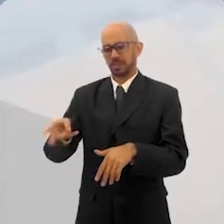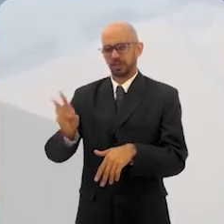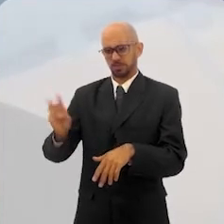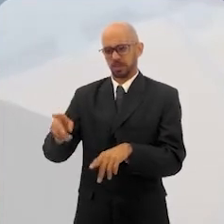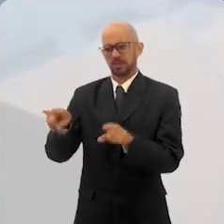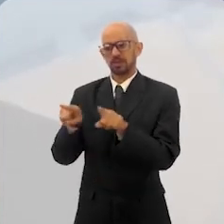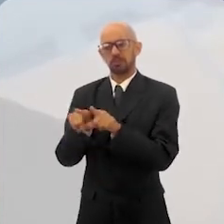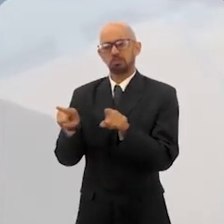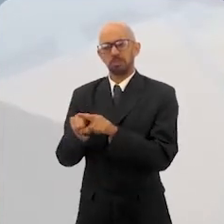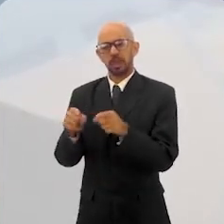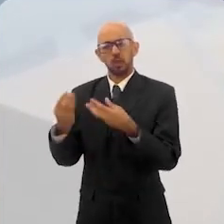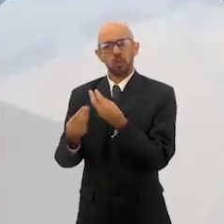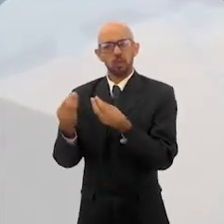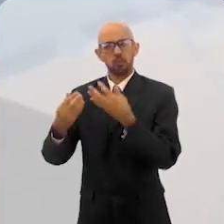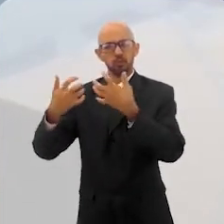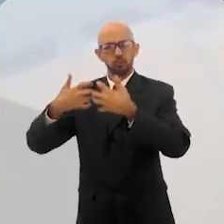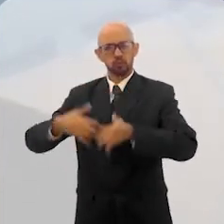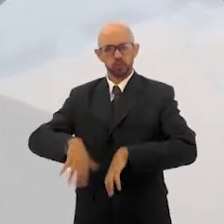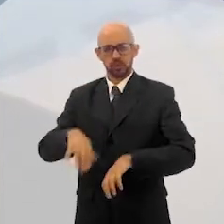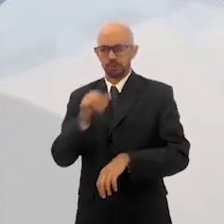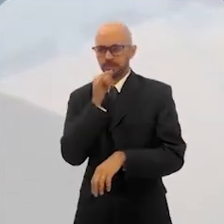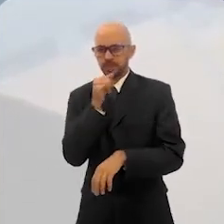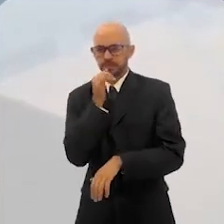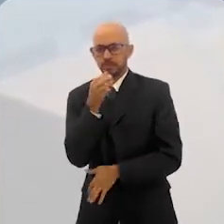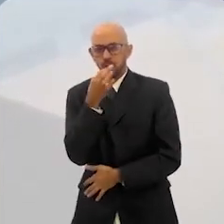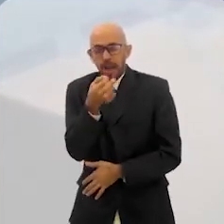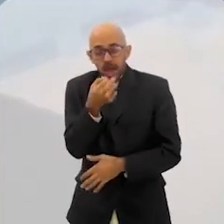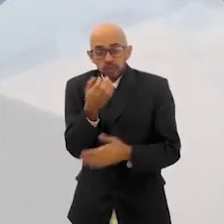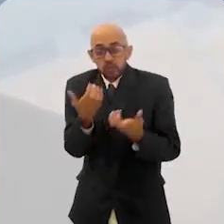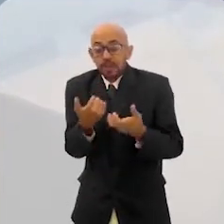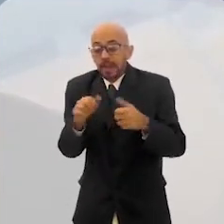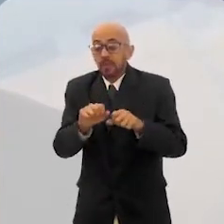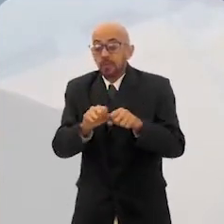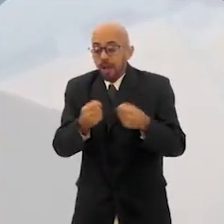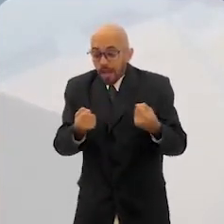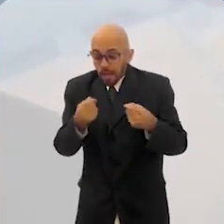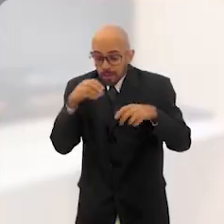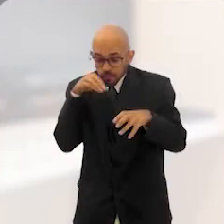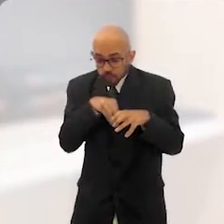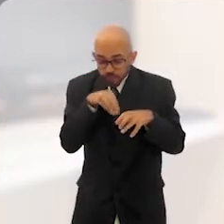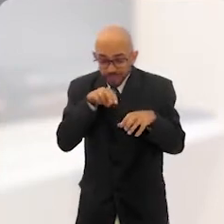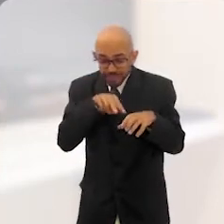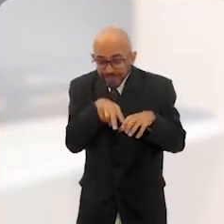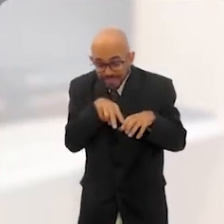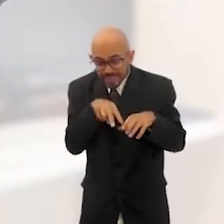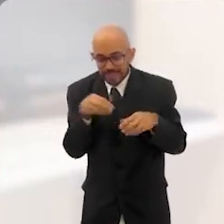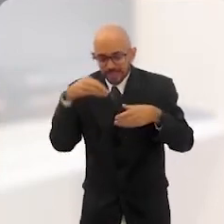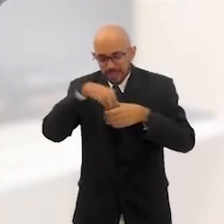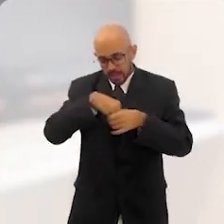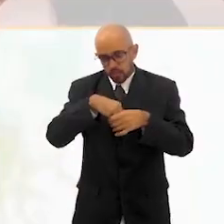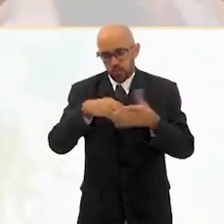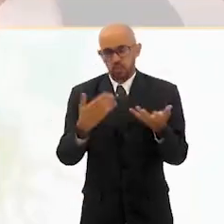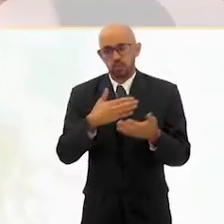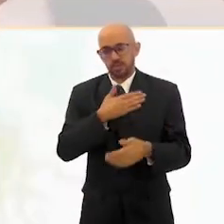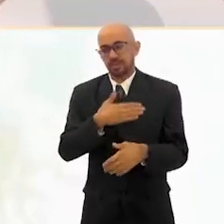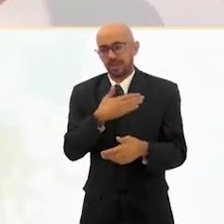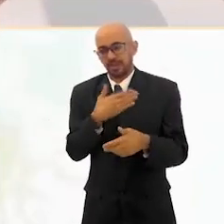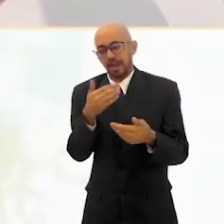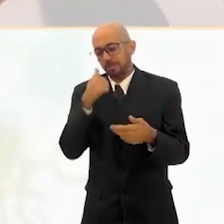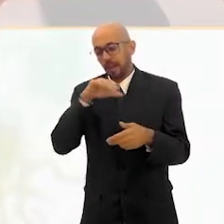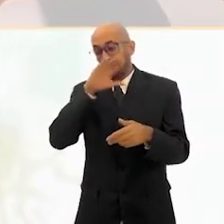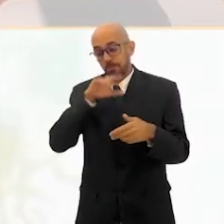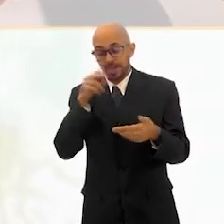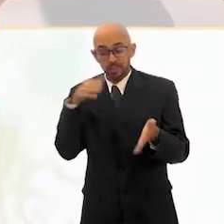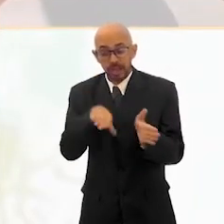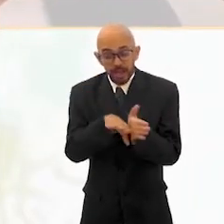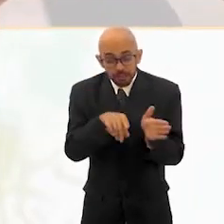como é que as coisas funcionam, tipo, saber o rádio. Vou abrir o rádio para saber como é que é lá dentro. E aí, quando minha mãe chegava, o rádio estava